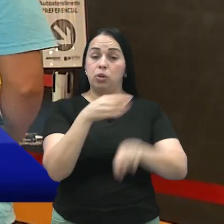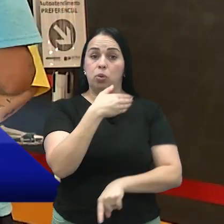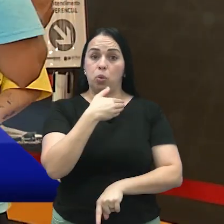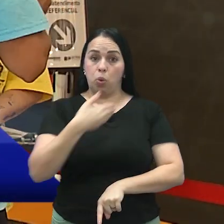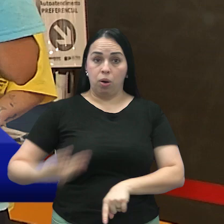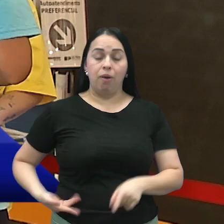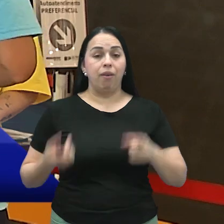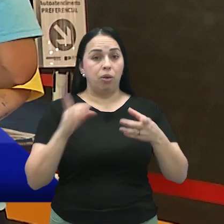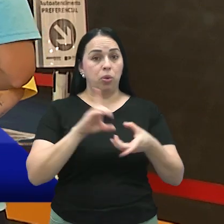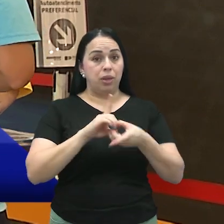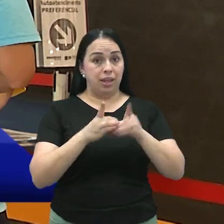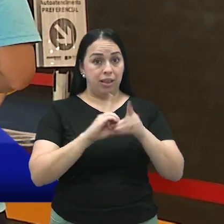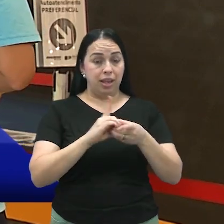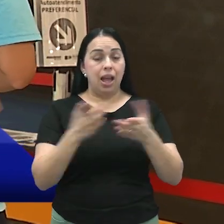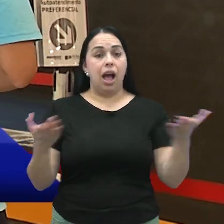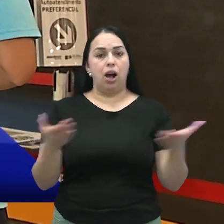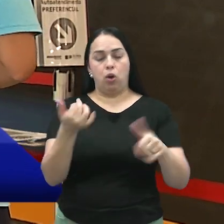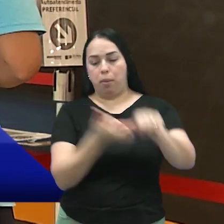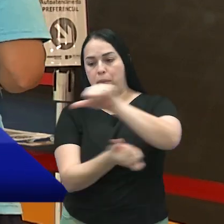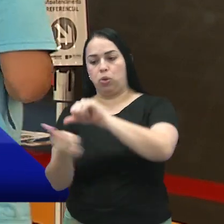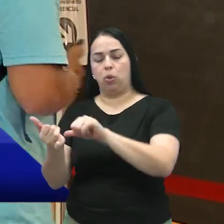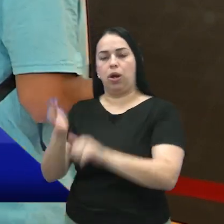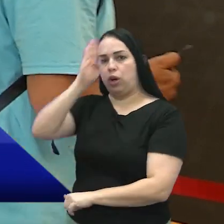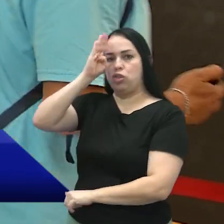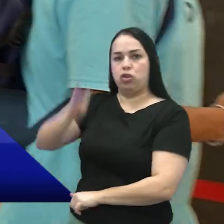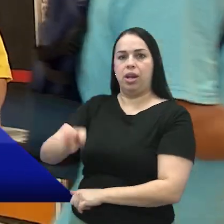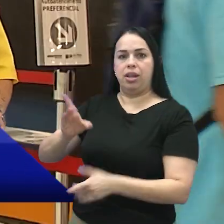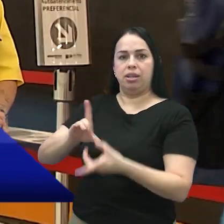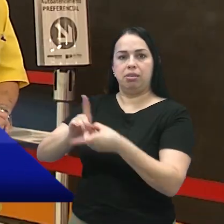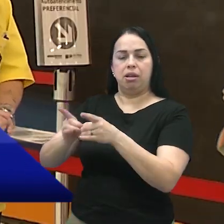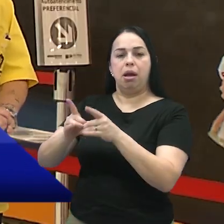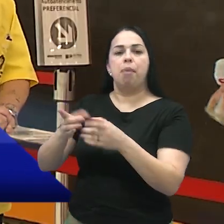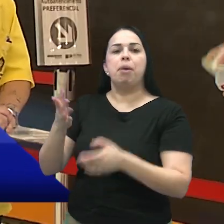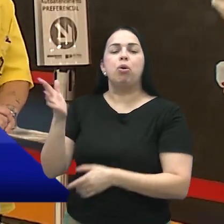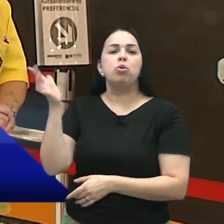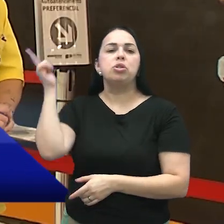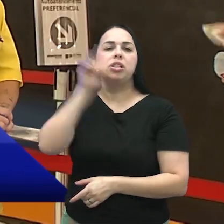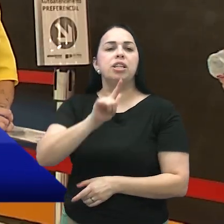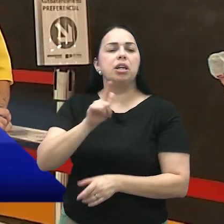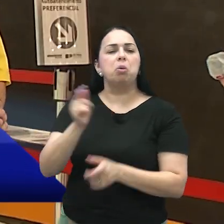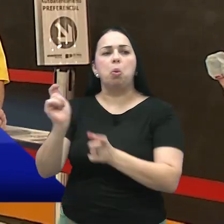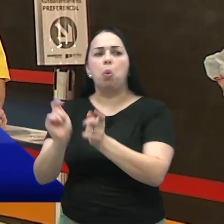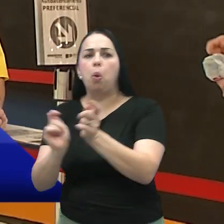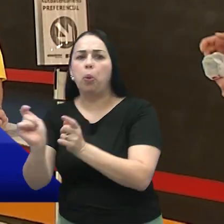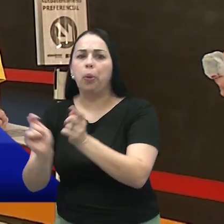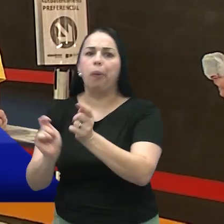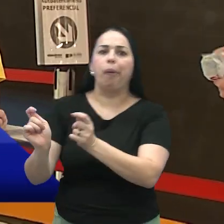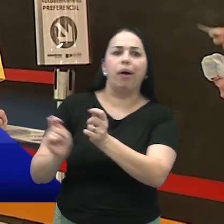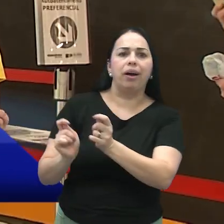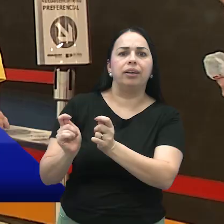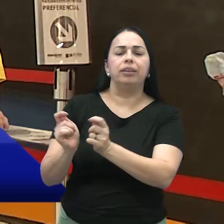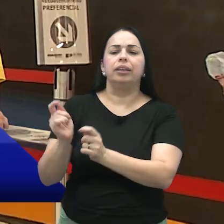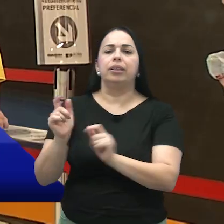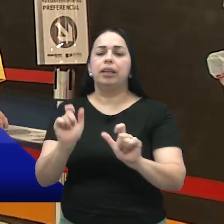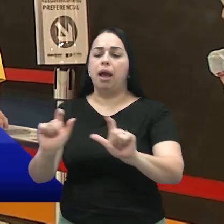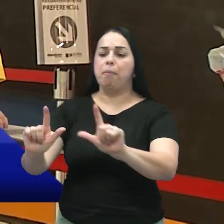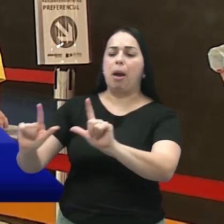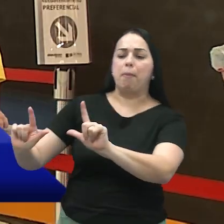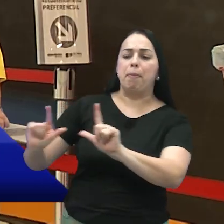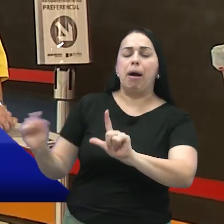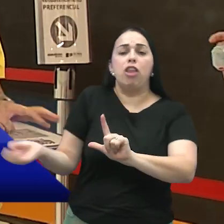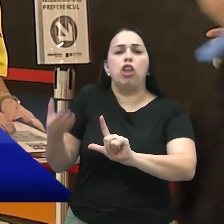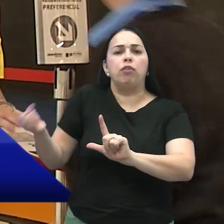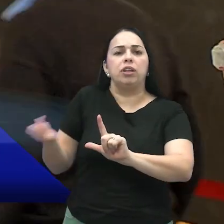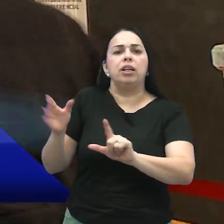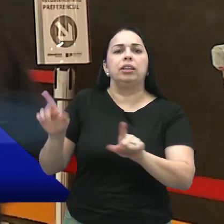acordo com o Detran, a mudança é para poder ter mais controle das etapas desses processos de emplacamento